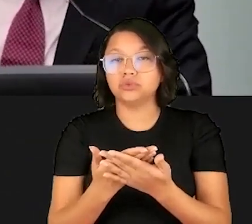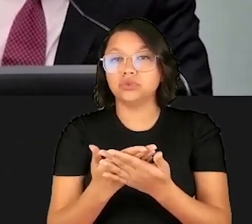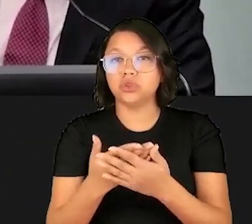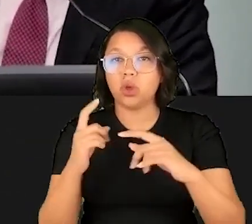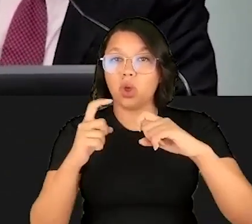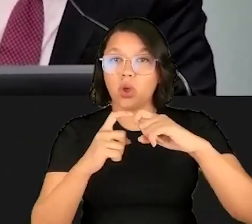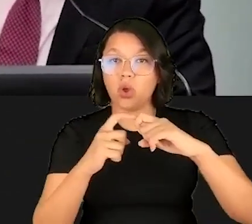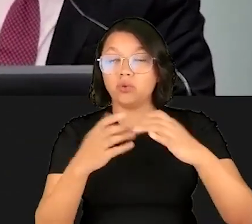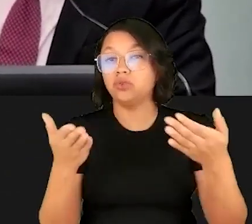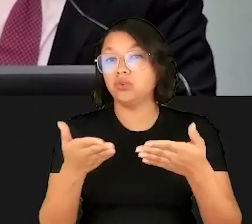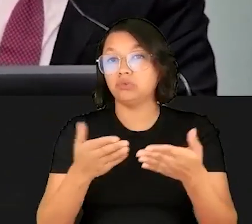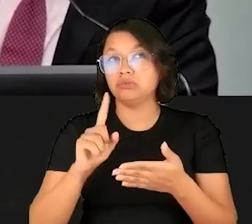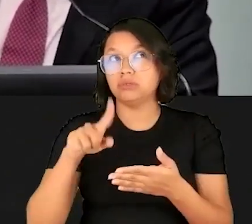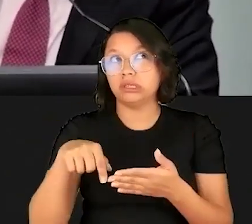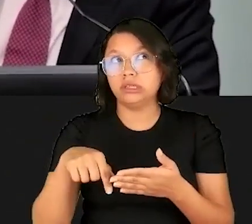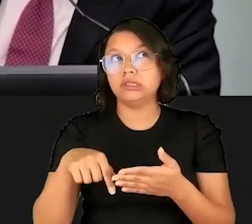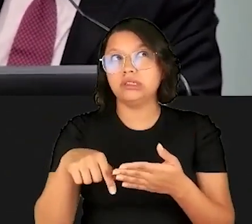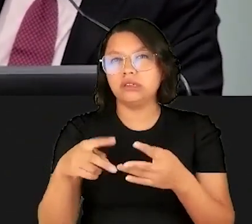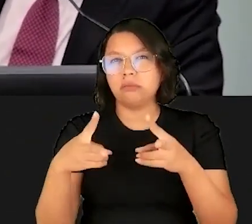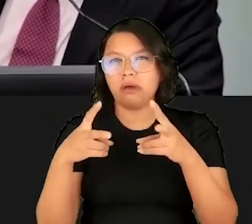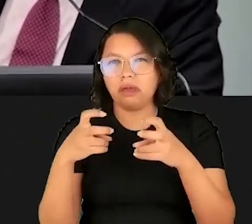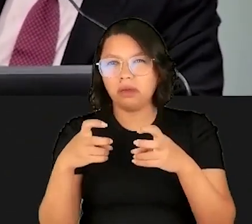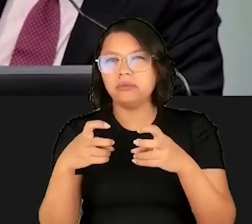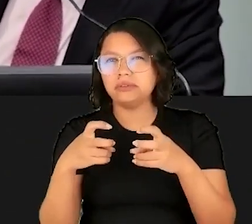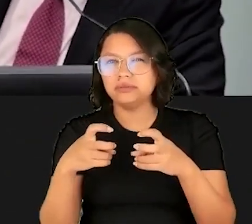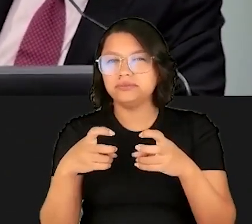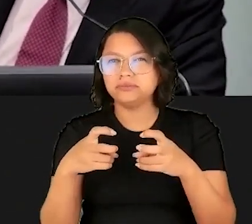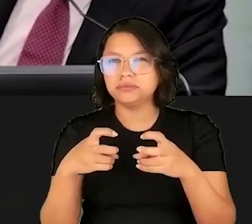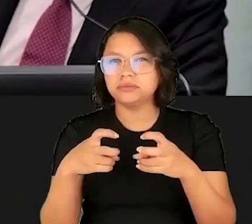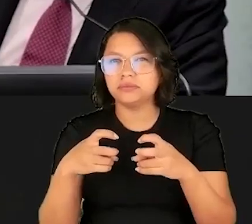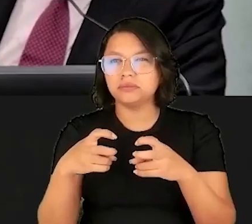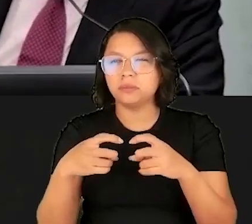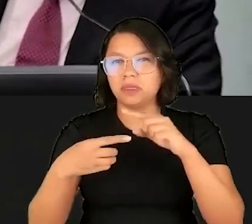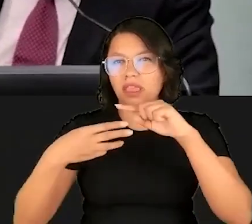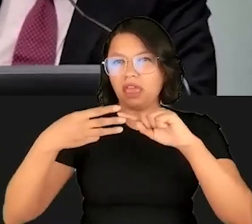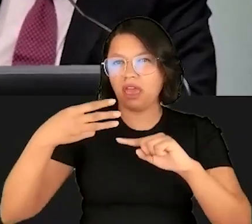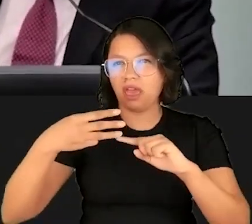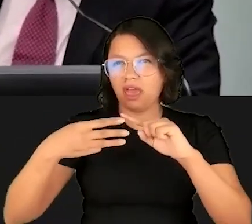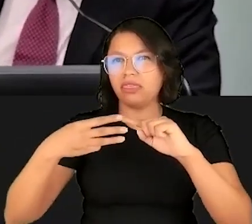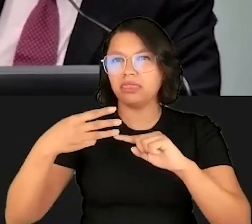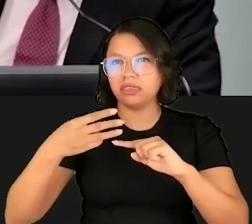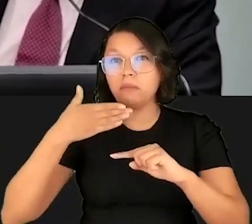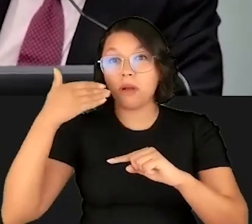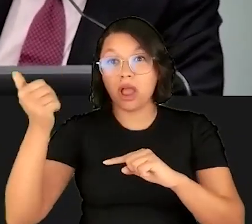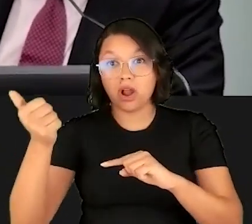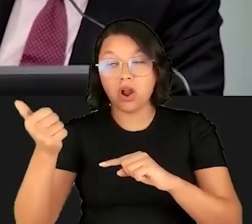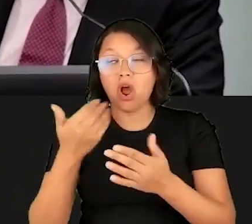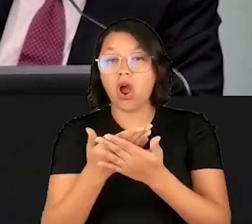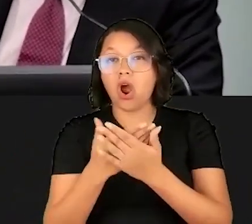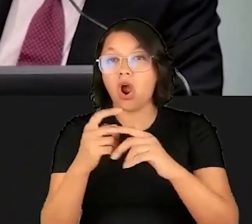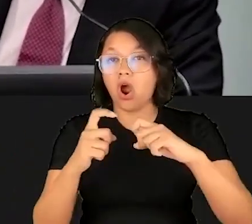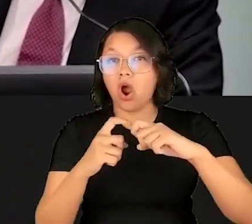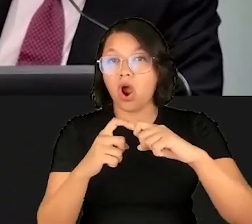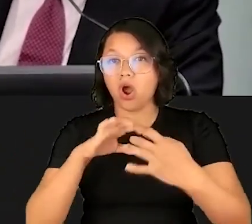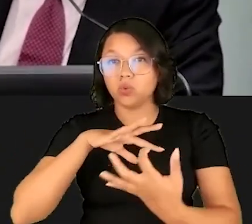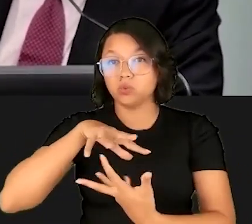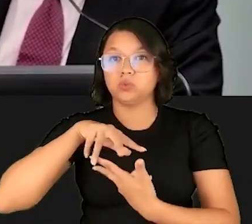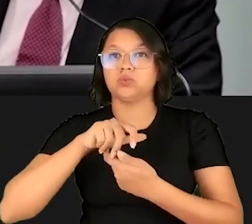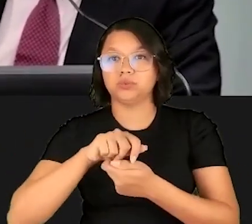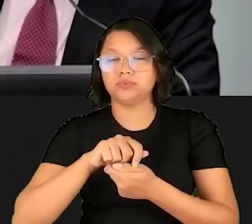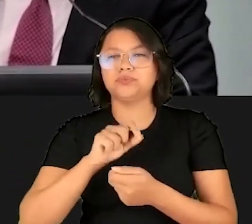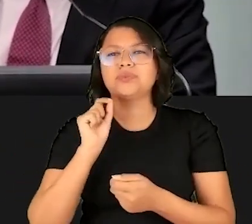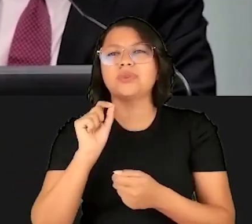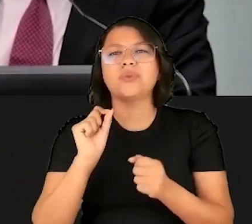medicina que hoje talvez seja considerada uma das 3 melhores escolas de medicina no mundo. E o que o Halsted